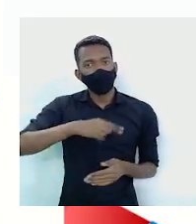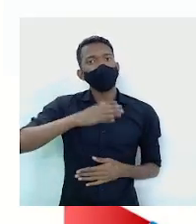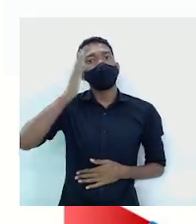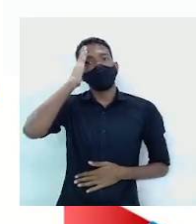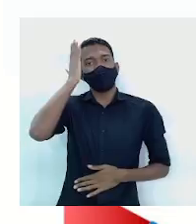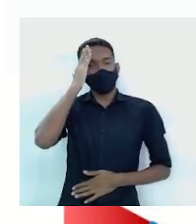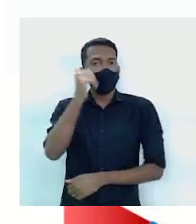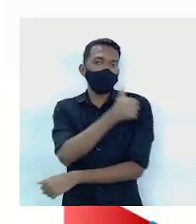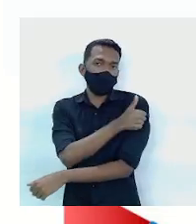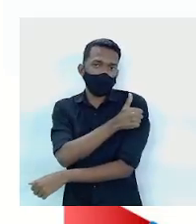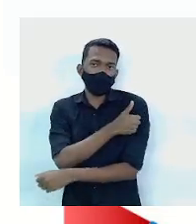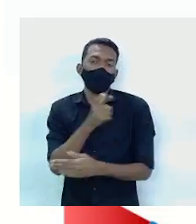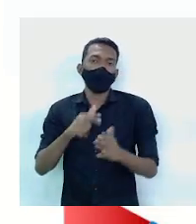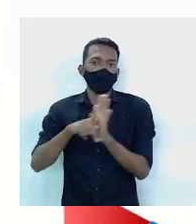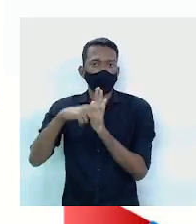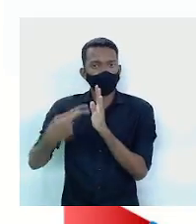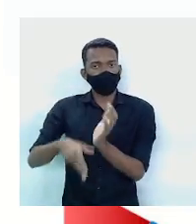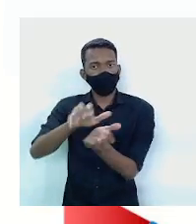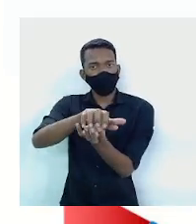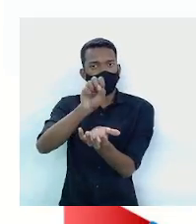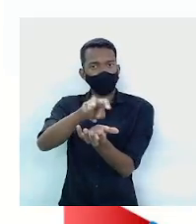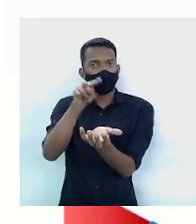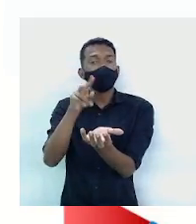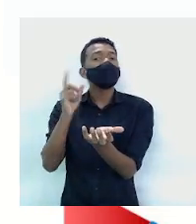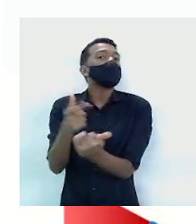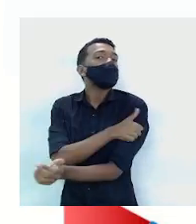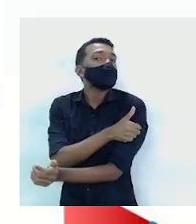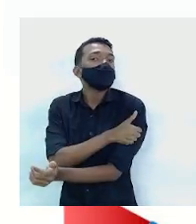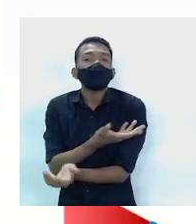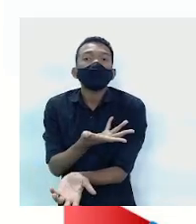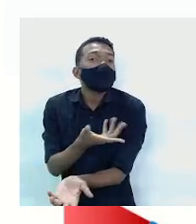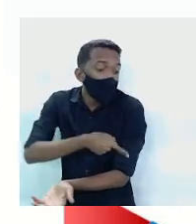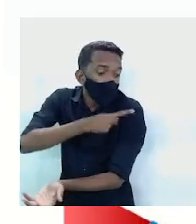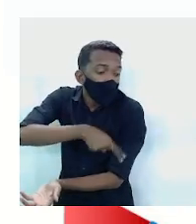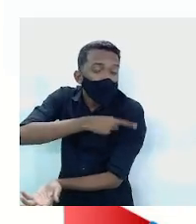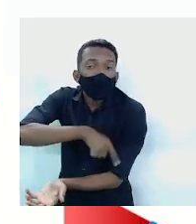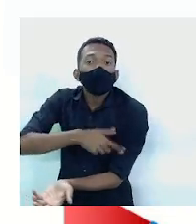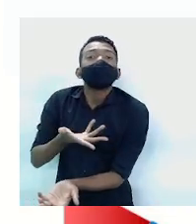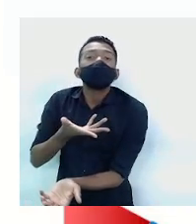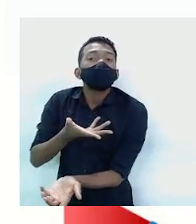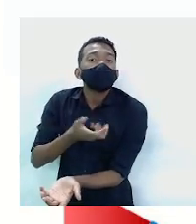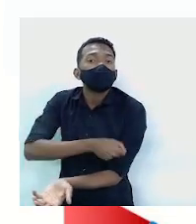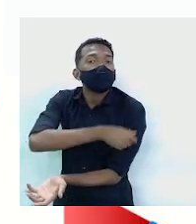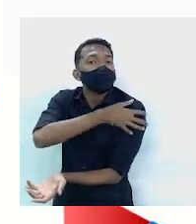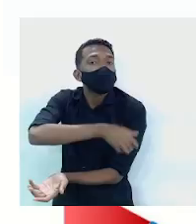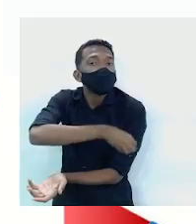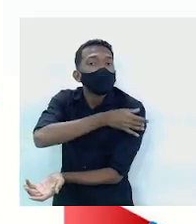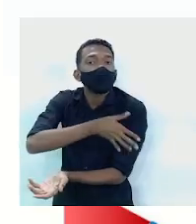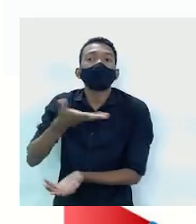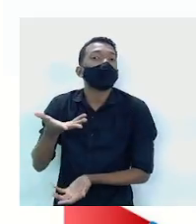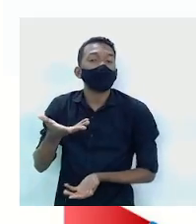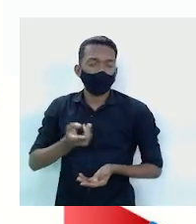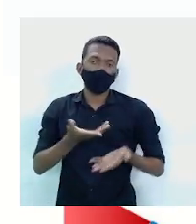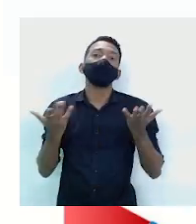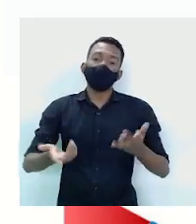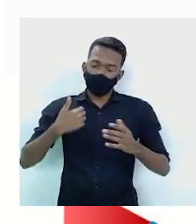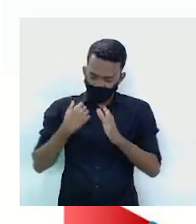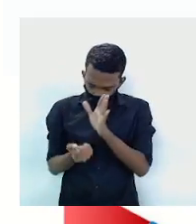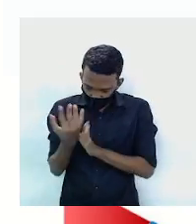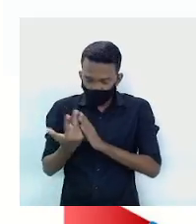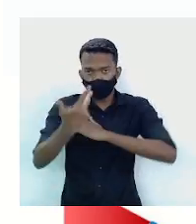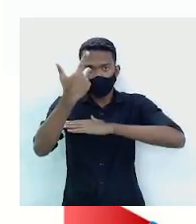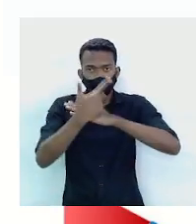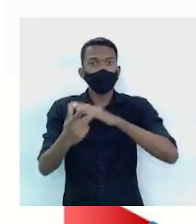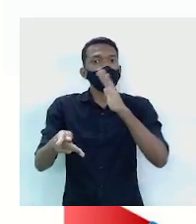que a gente está assistindo aqui do EducaPE é para alunos de que série? Então tem que ter em mente, eu estou produzindo uma aula aqui gravada